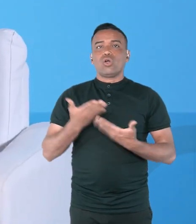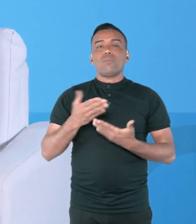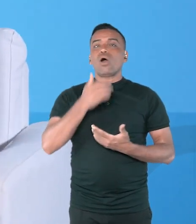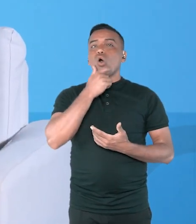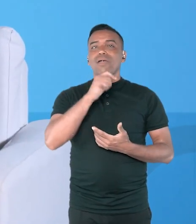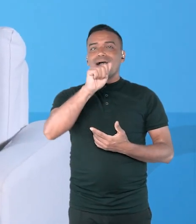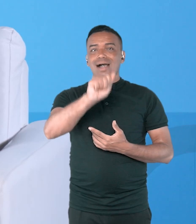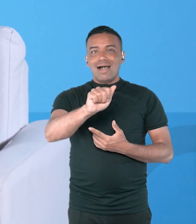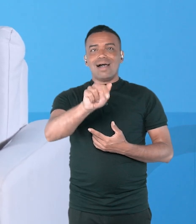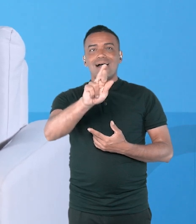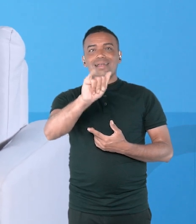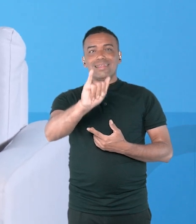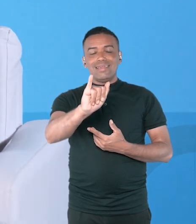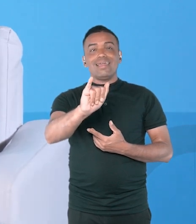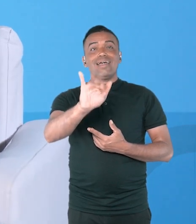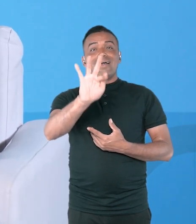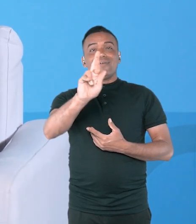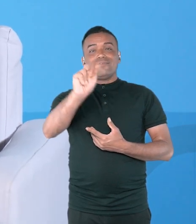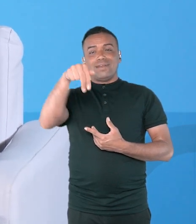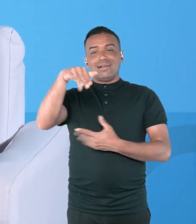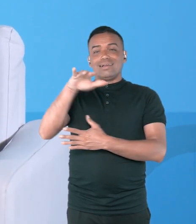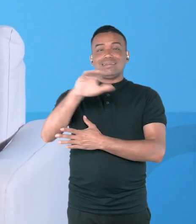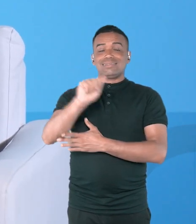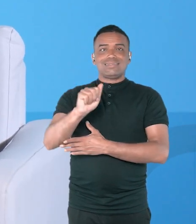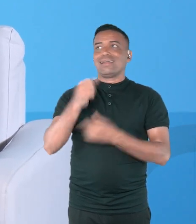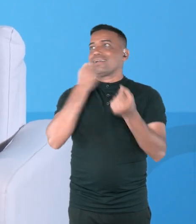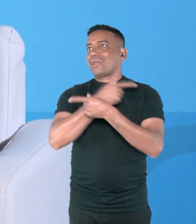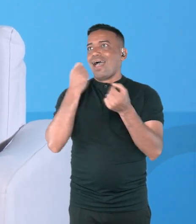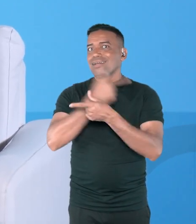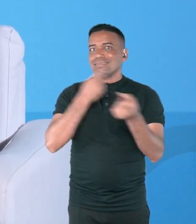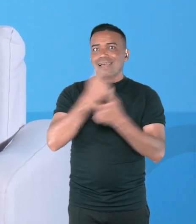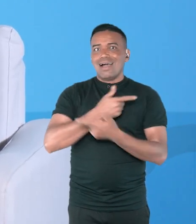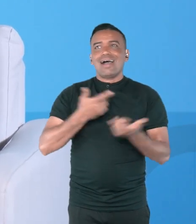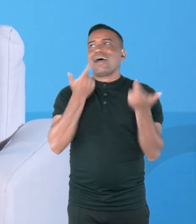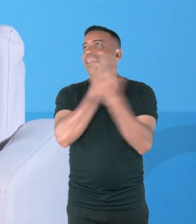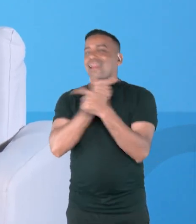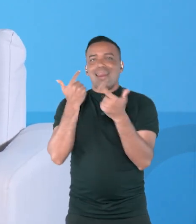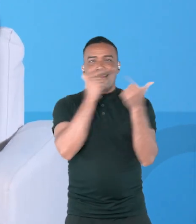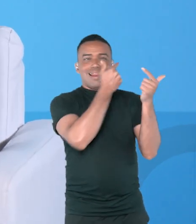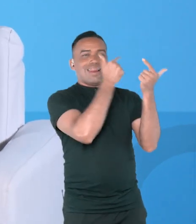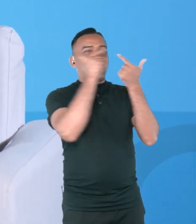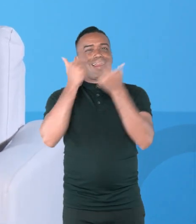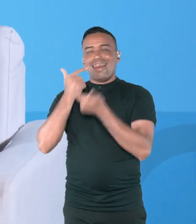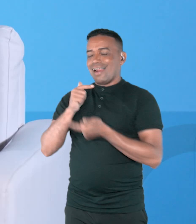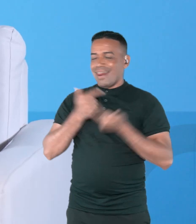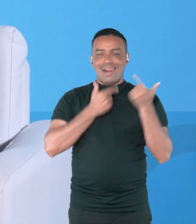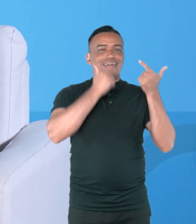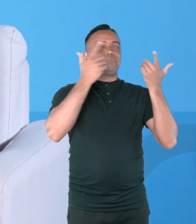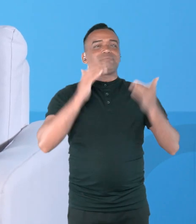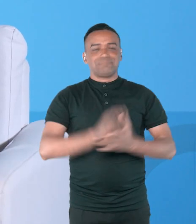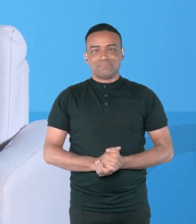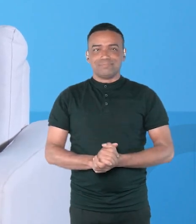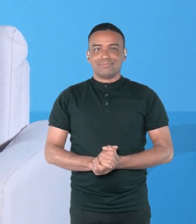Aí entra o Ari França, que é super engraçado, já fazendo uma graça. Ele ri muito, ri